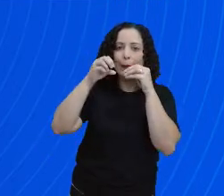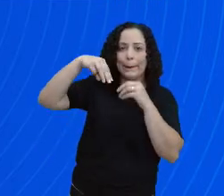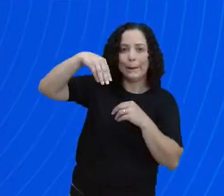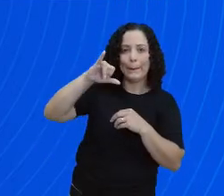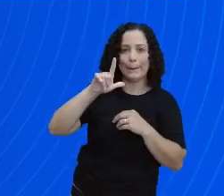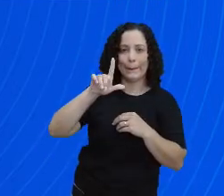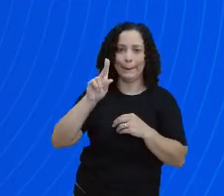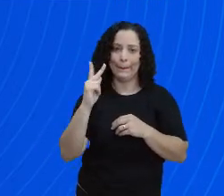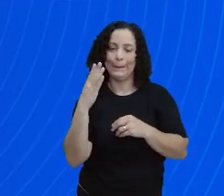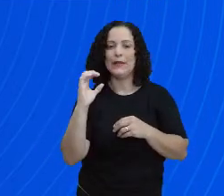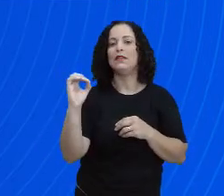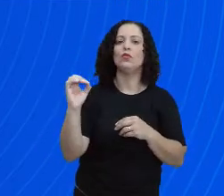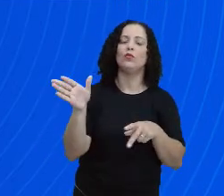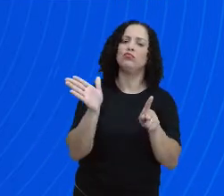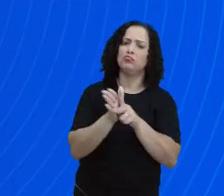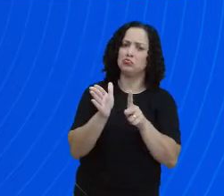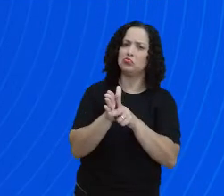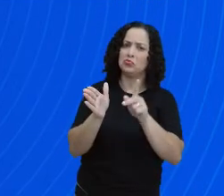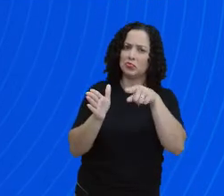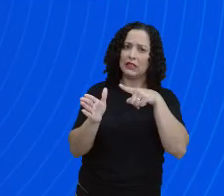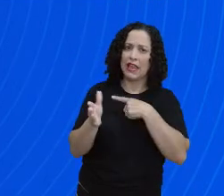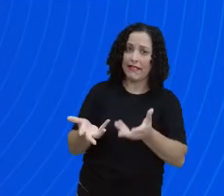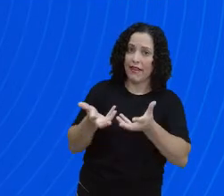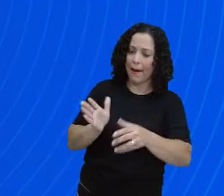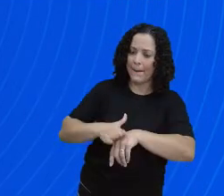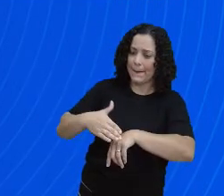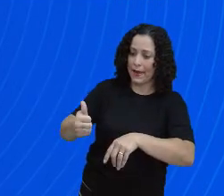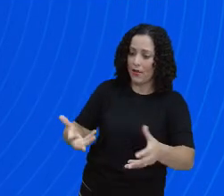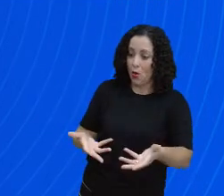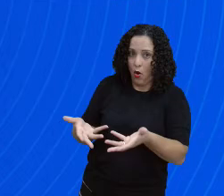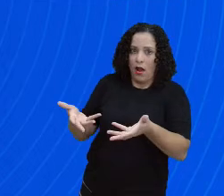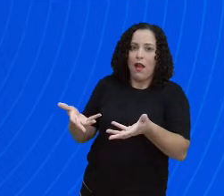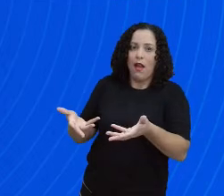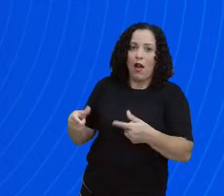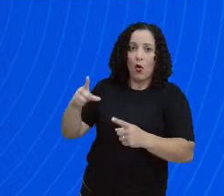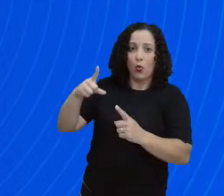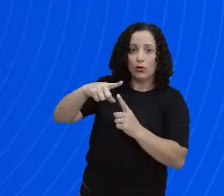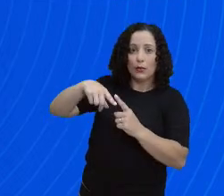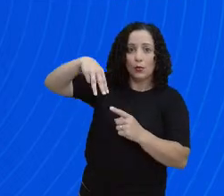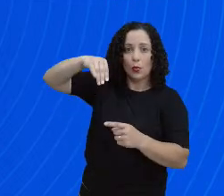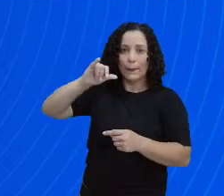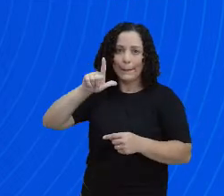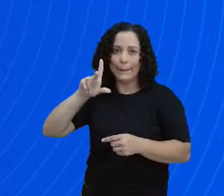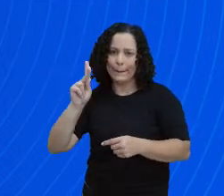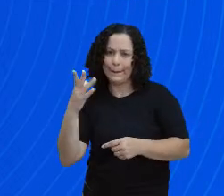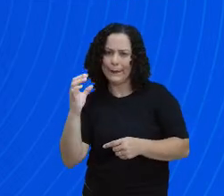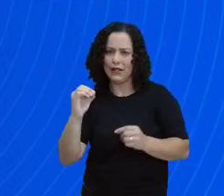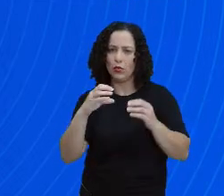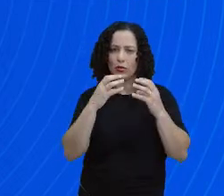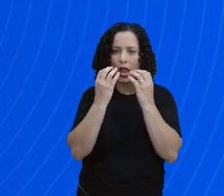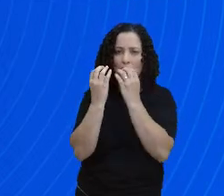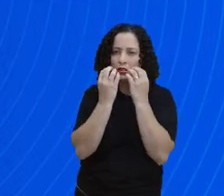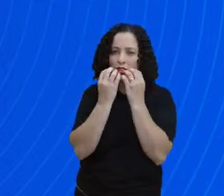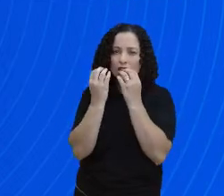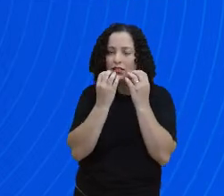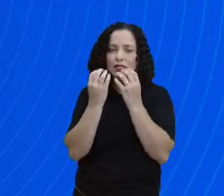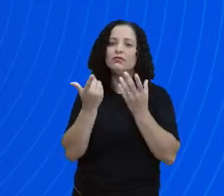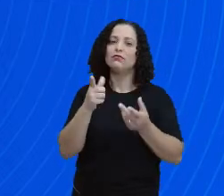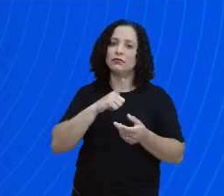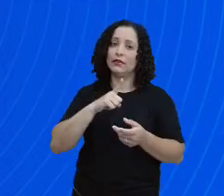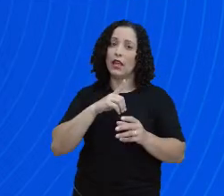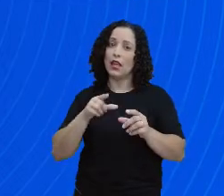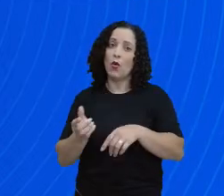quer melhorar, né, fazer um melhoramento genético naquela espécie de milho, a gente retira o gene de interesse de uma